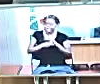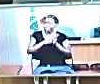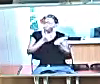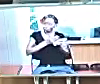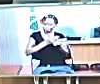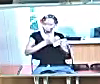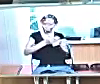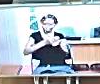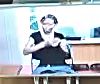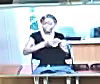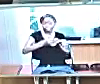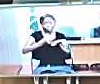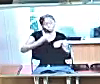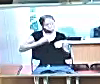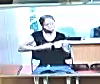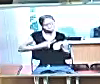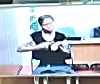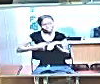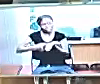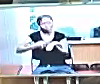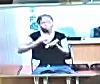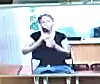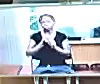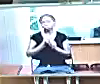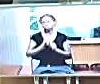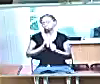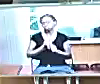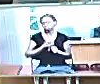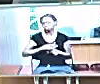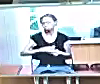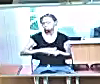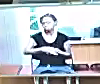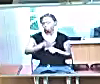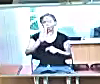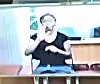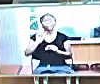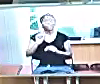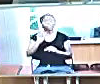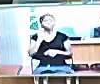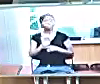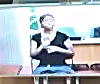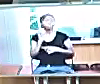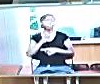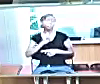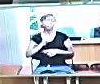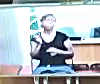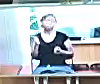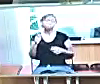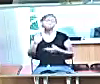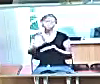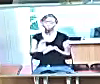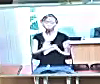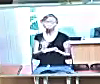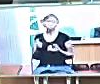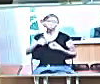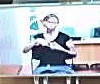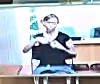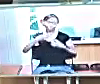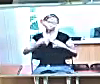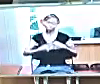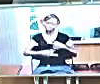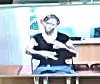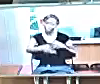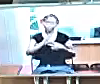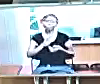esses devedores do estado para que o estado recupere esse recurso é ao longo do tempo a securitização